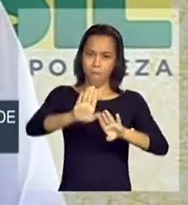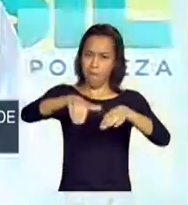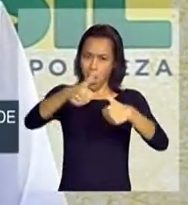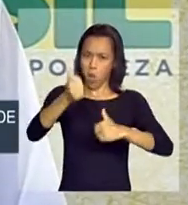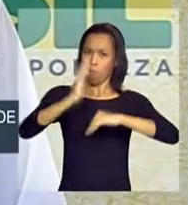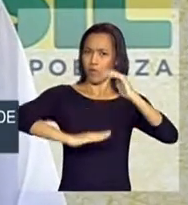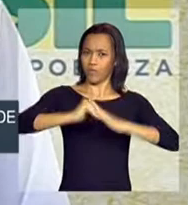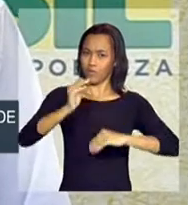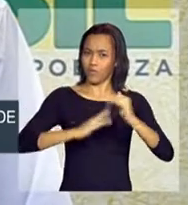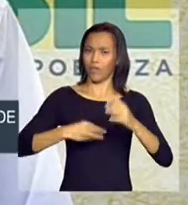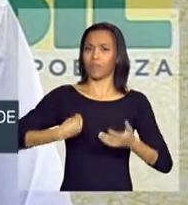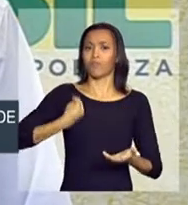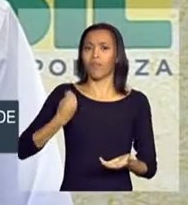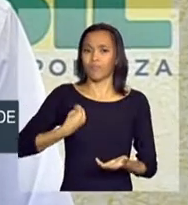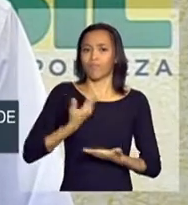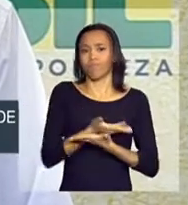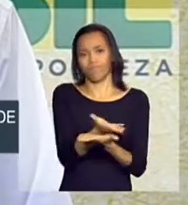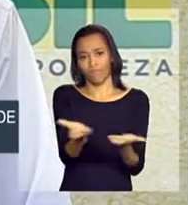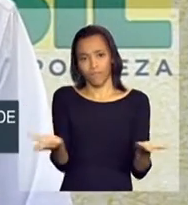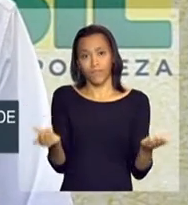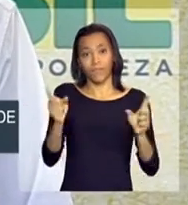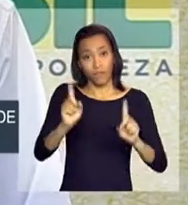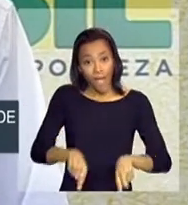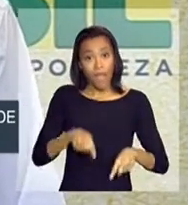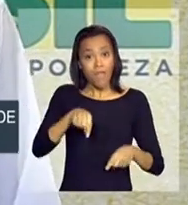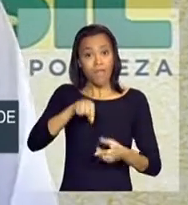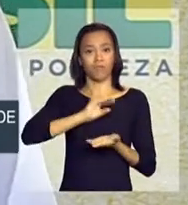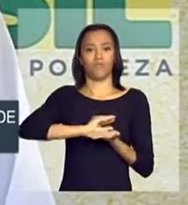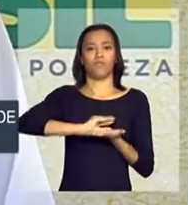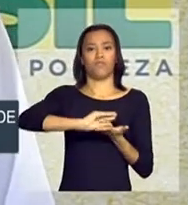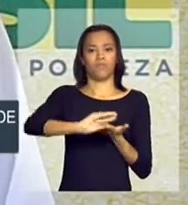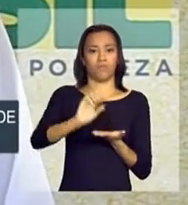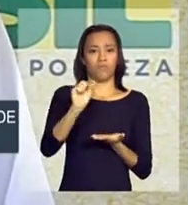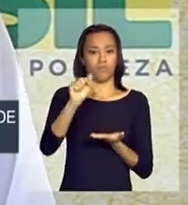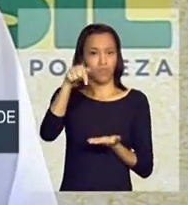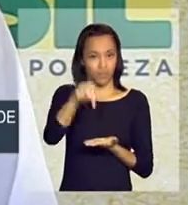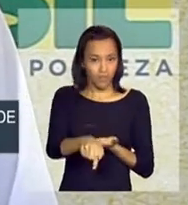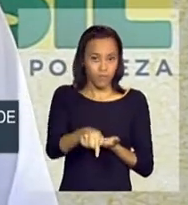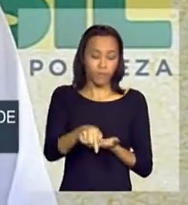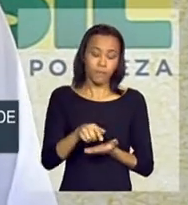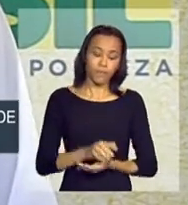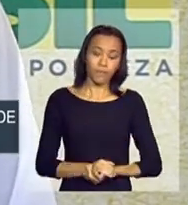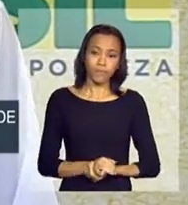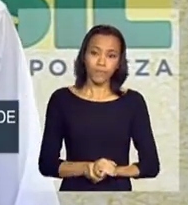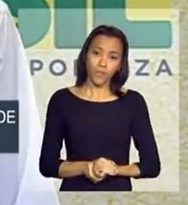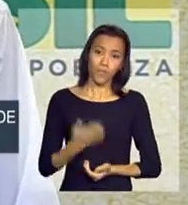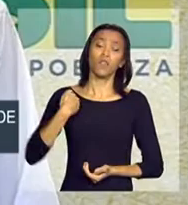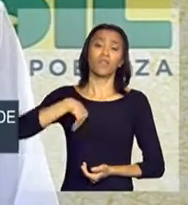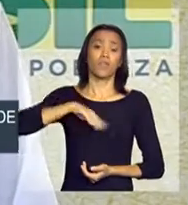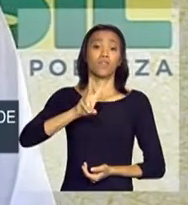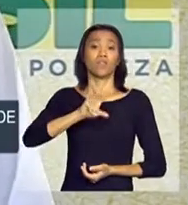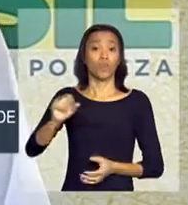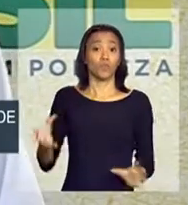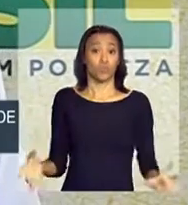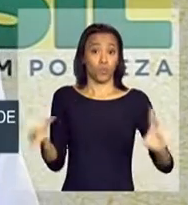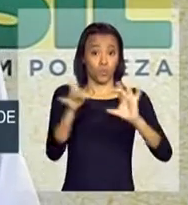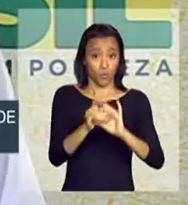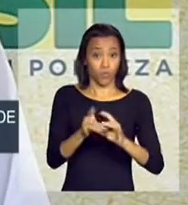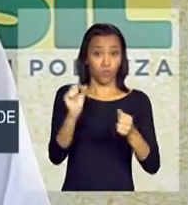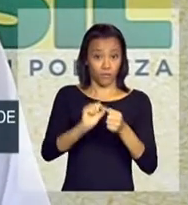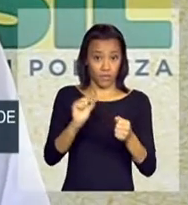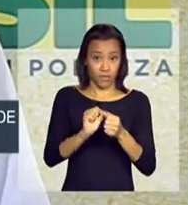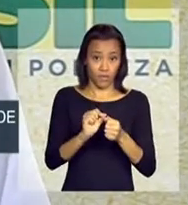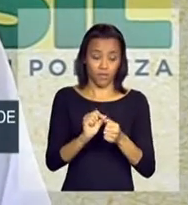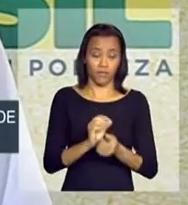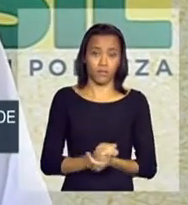preparados para a vida então é essa e investimento aqui e que vamos fazer junto tanto a